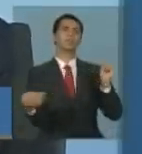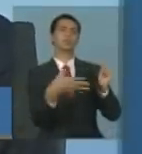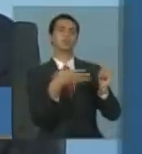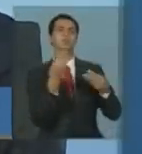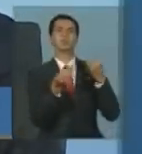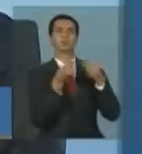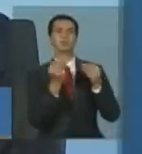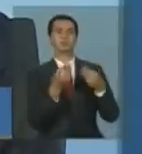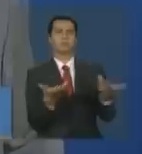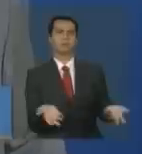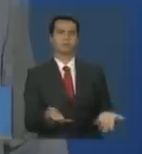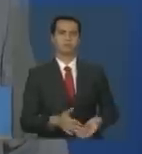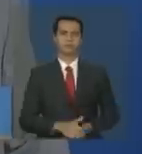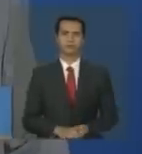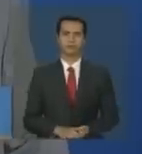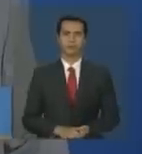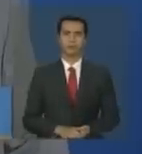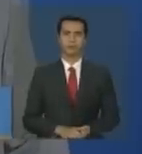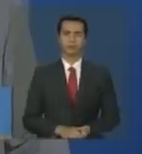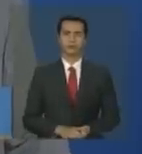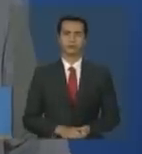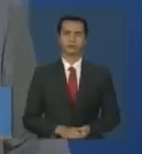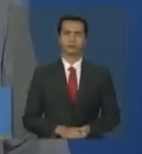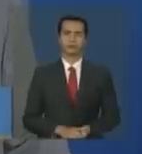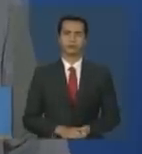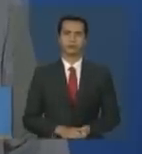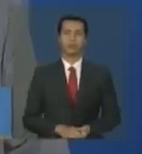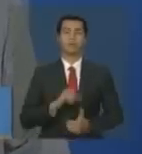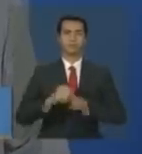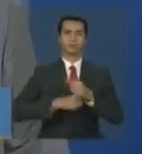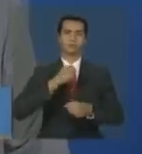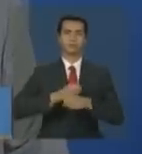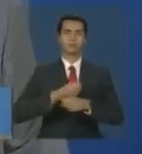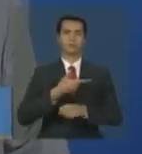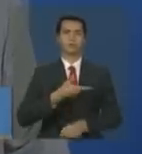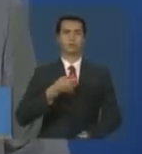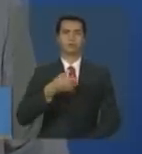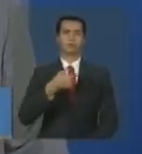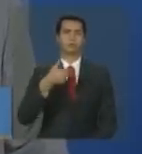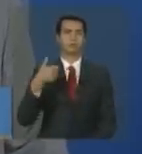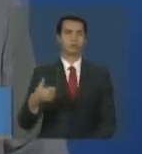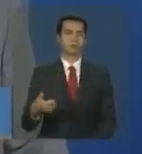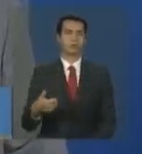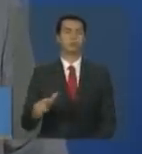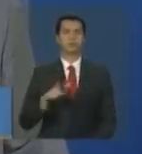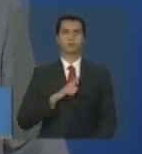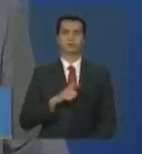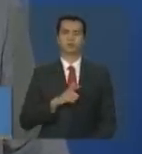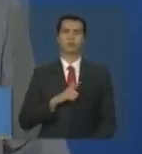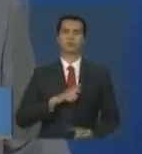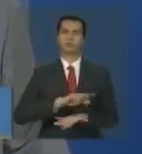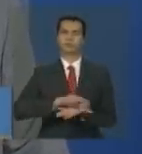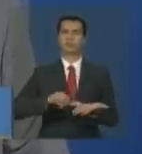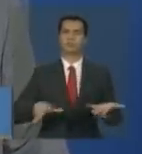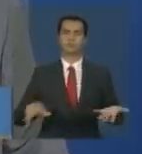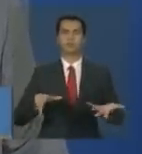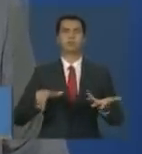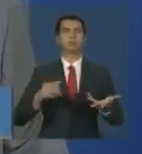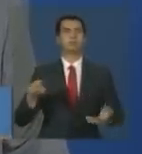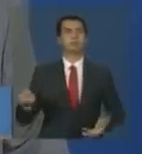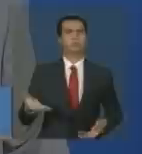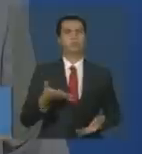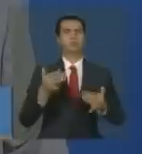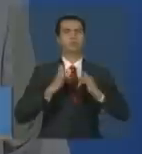partir de então? Este ano, né, nós estamos aí com várias, como eu falei, com várias inovações do ponto de vista